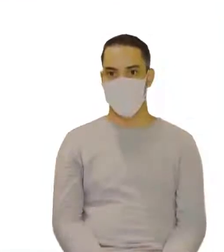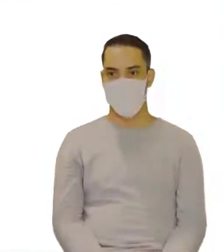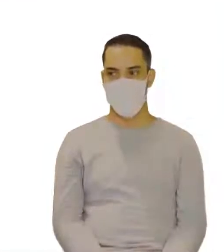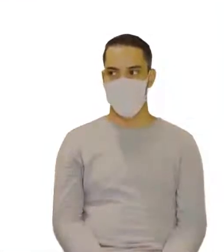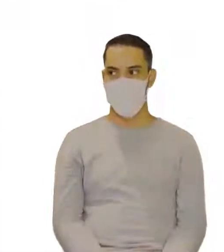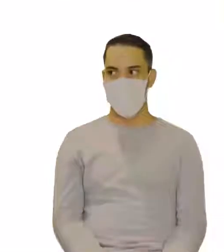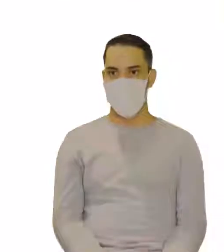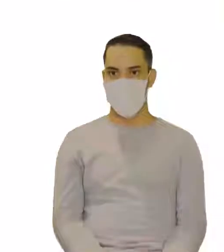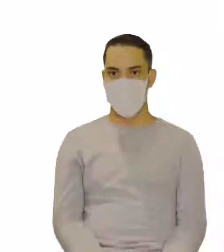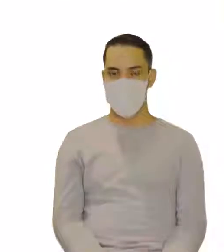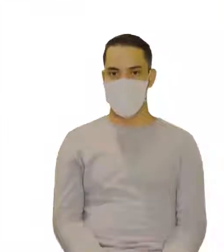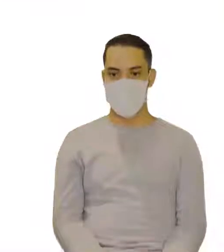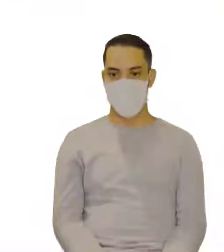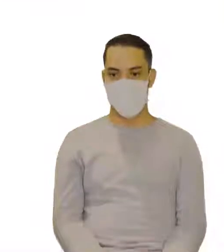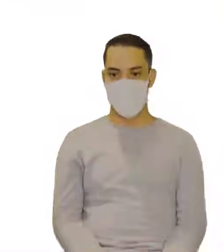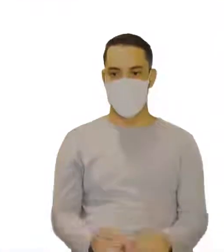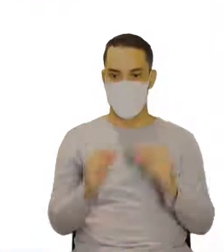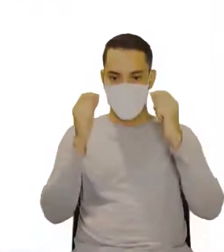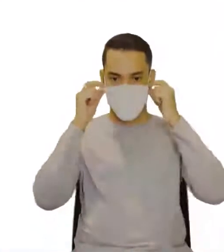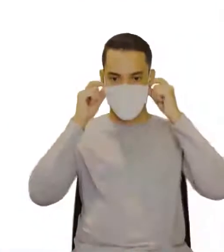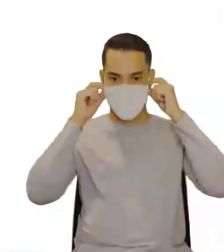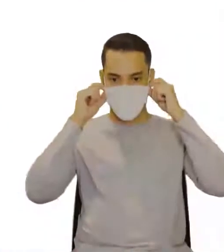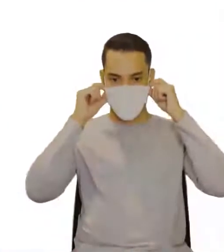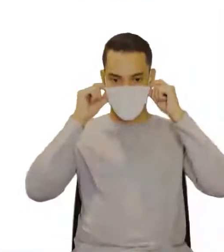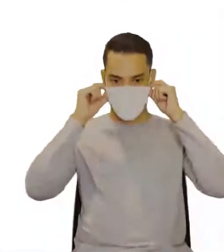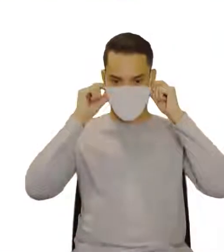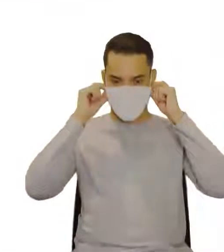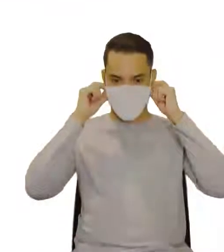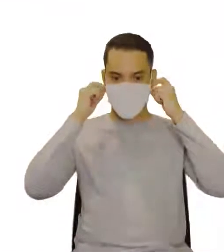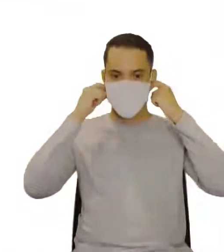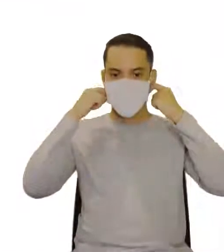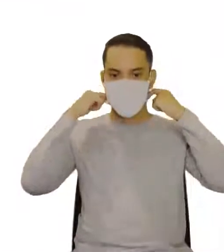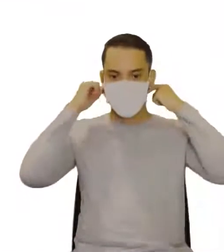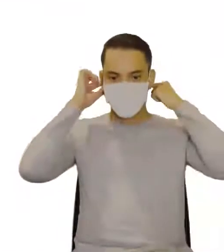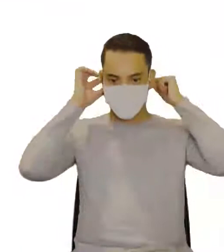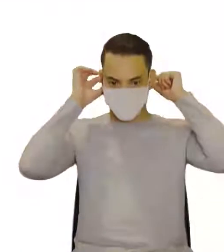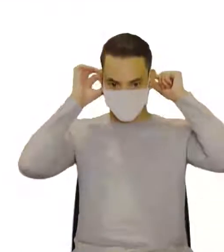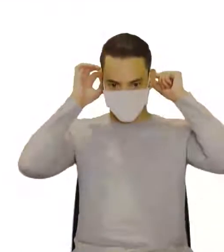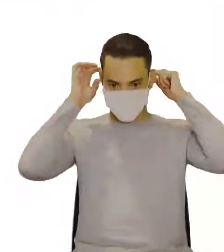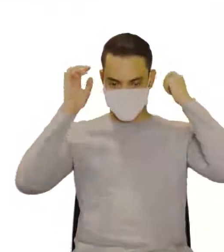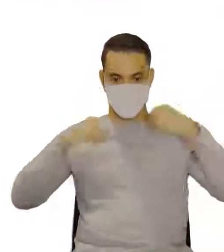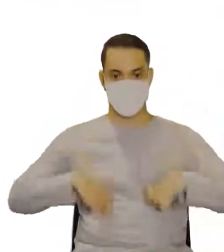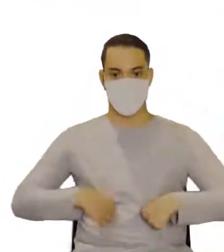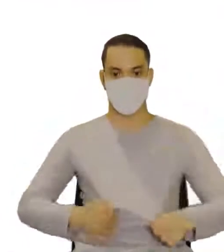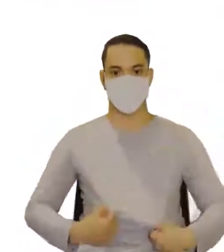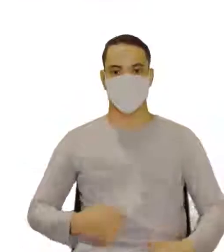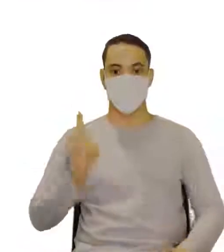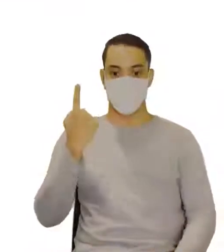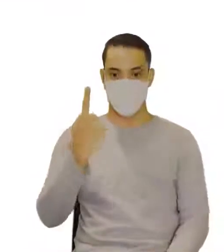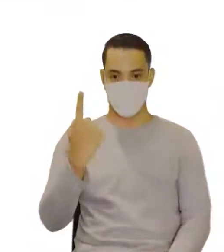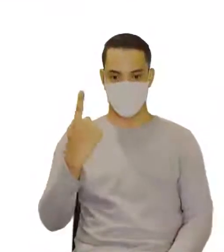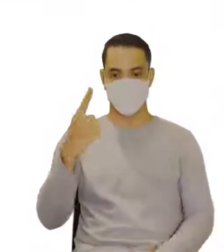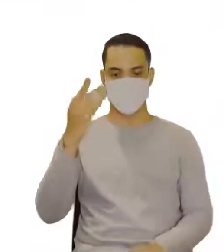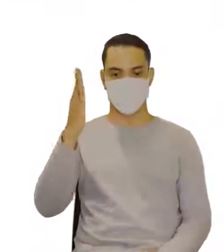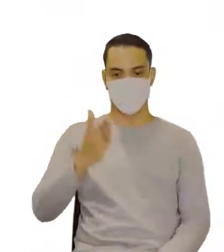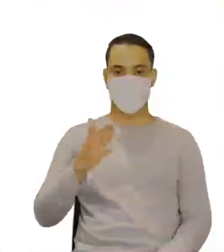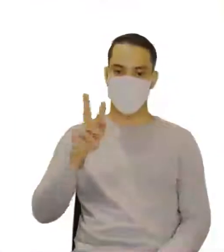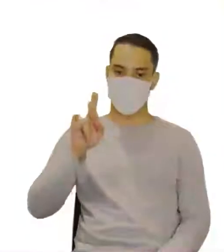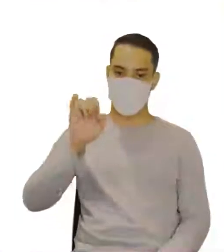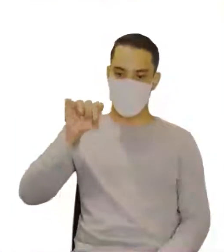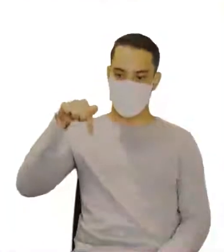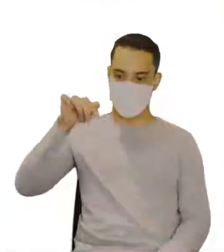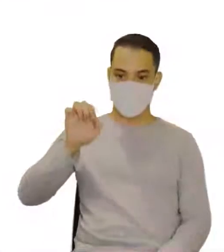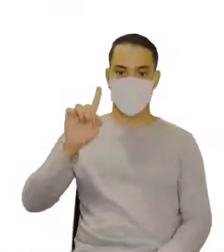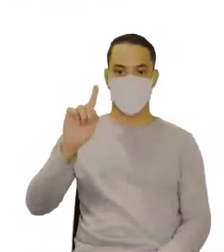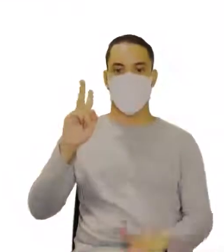resistências internas, utilizamos o inverso da resistência. Então, é 1 sobre REC é igual à soma aqui,